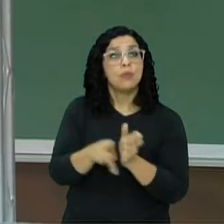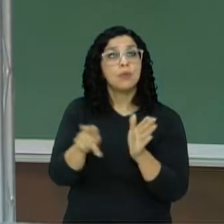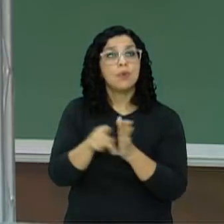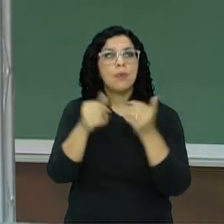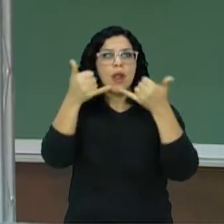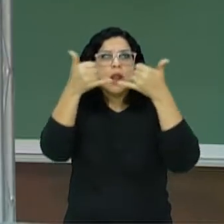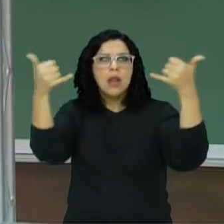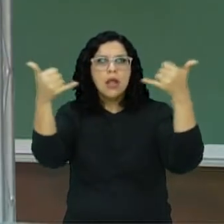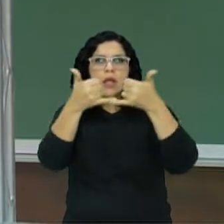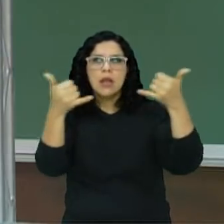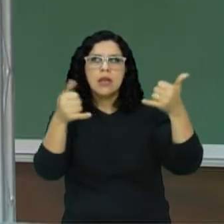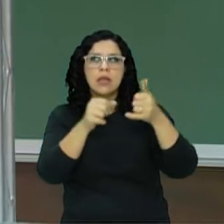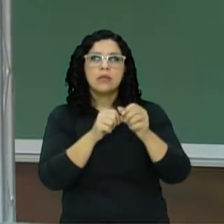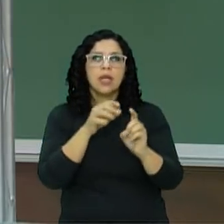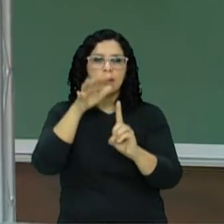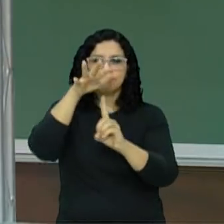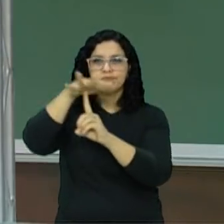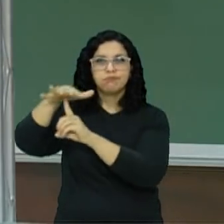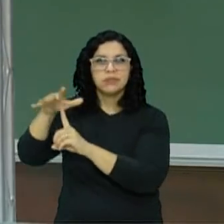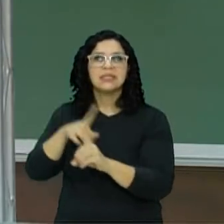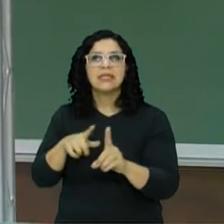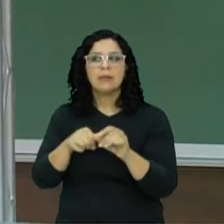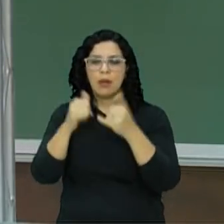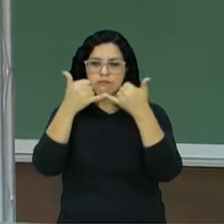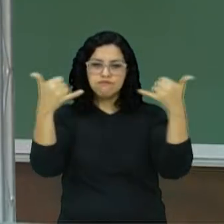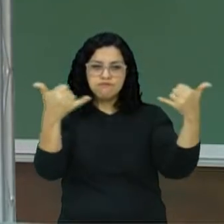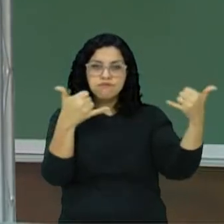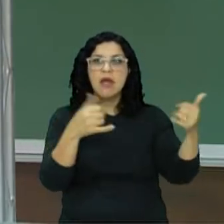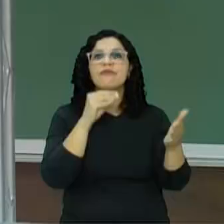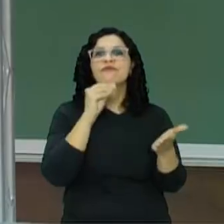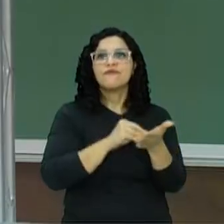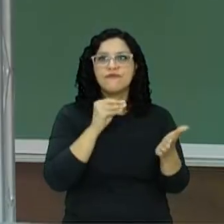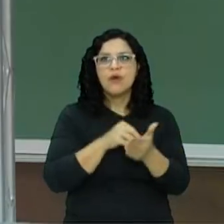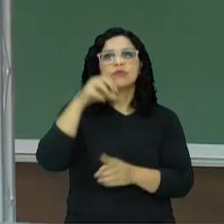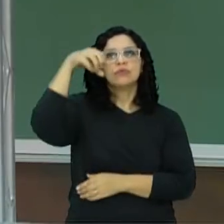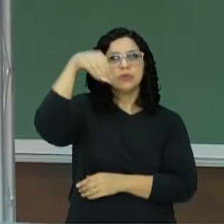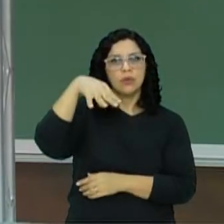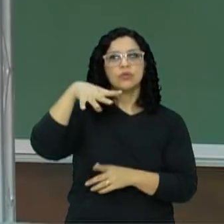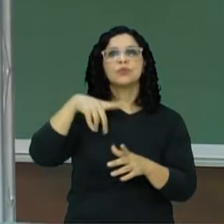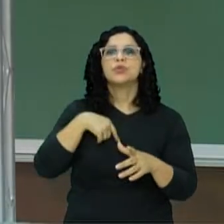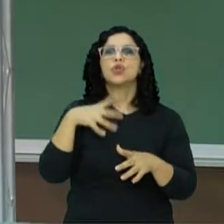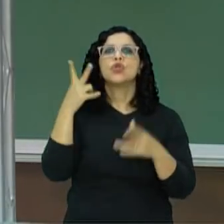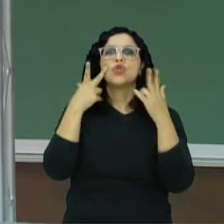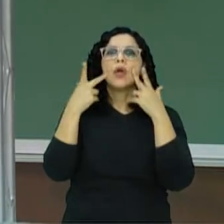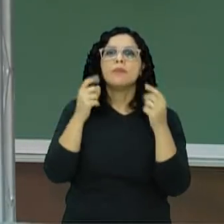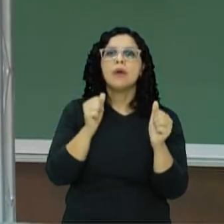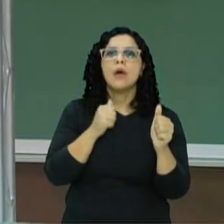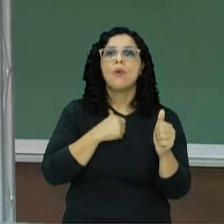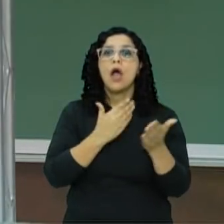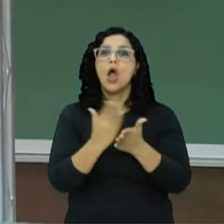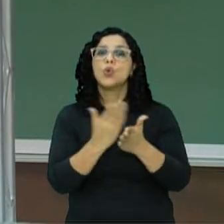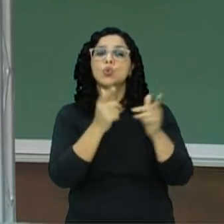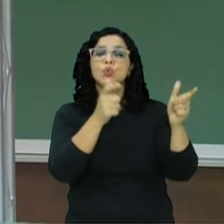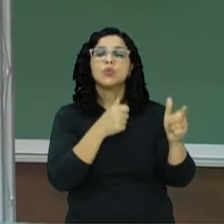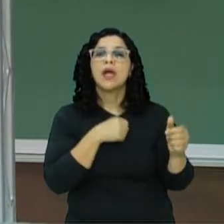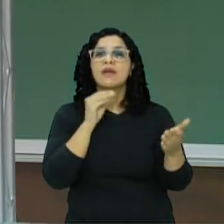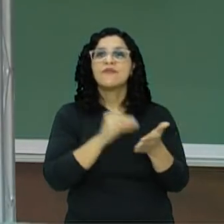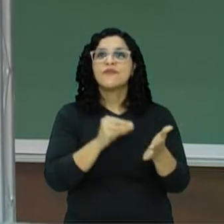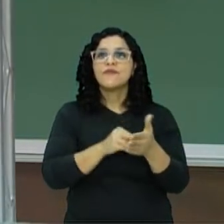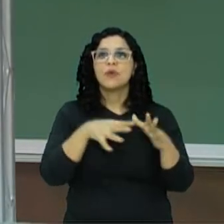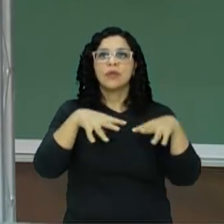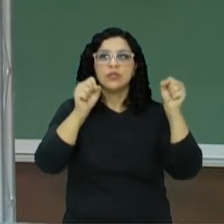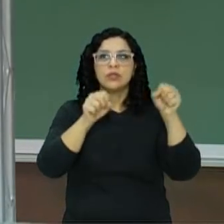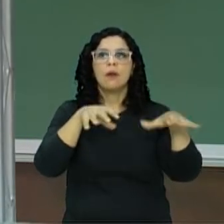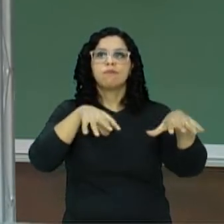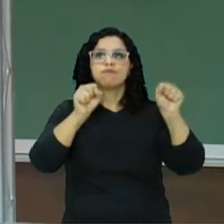de transmissão. O Brasil então teve uma crise de eletricidade. Então era comum o rodízio de eletricidade aí